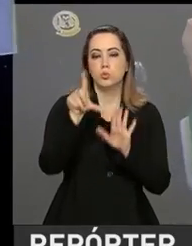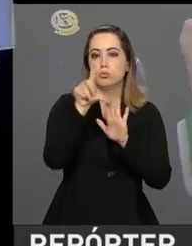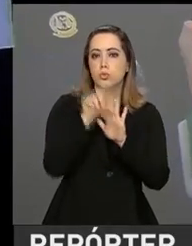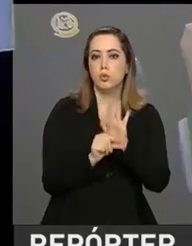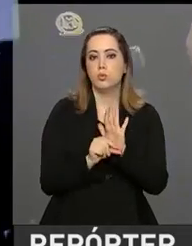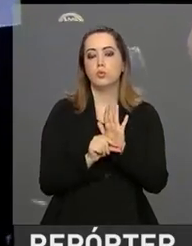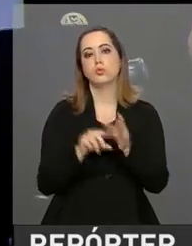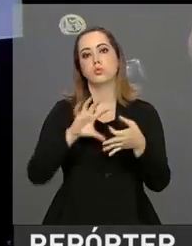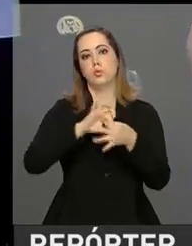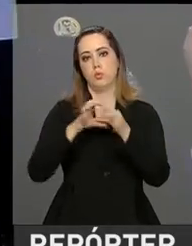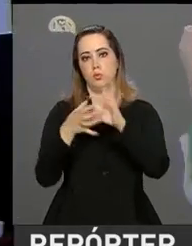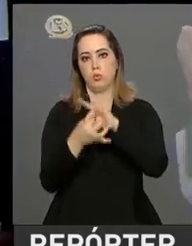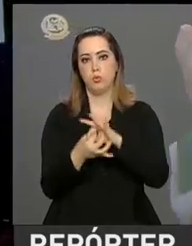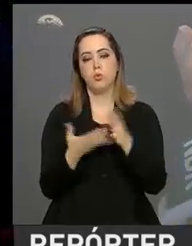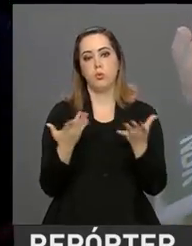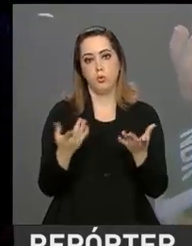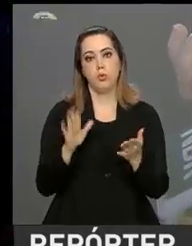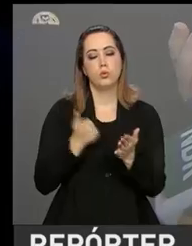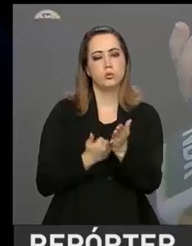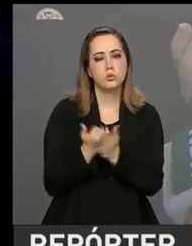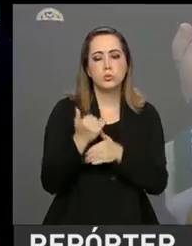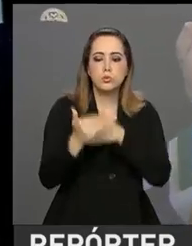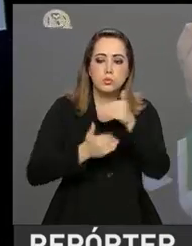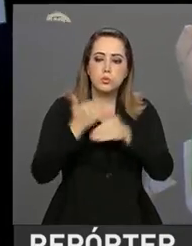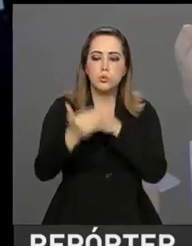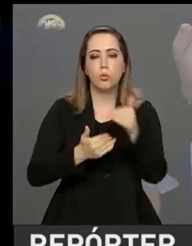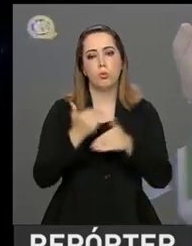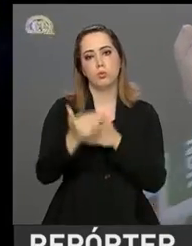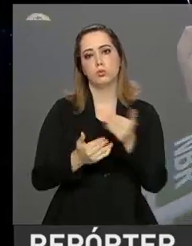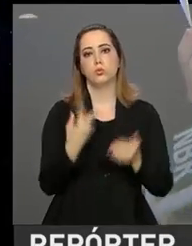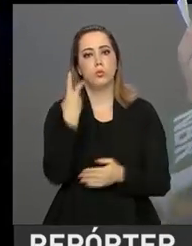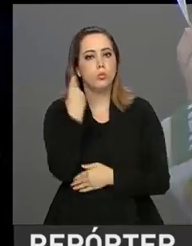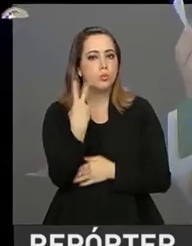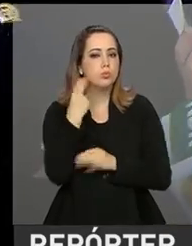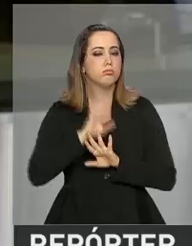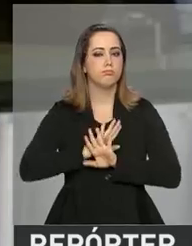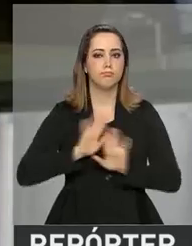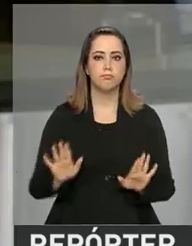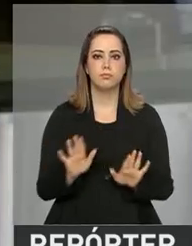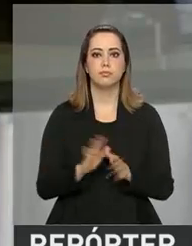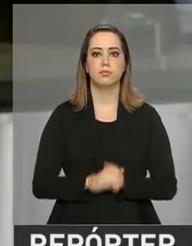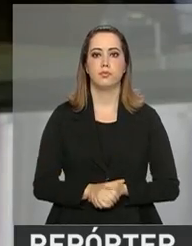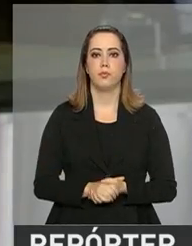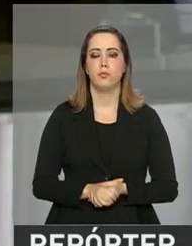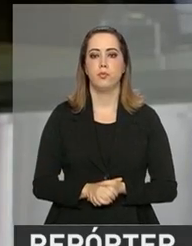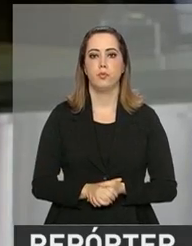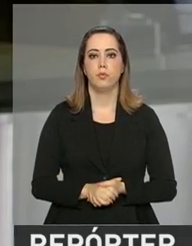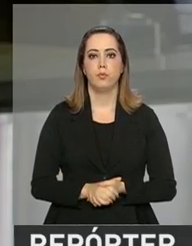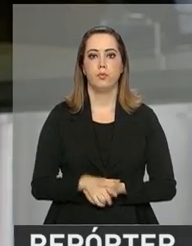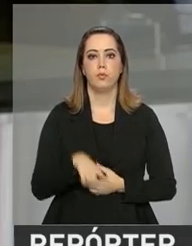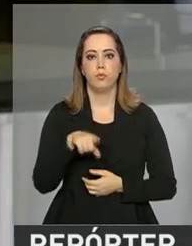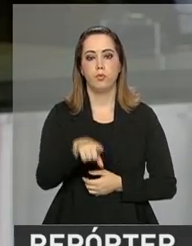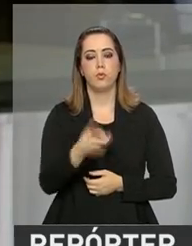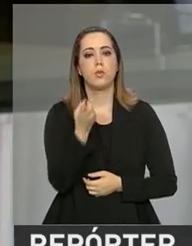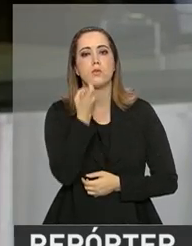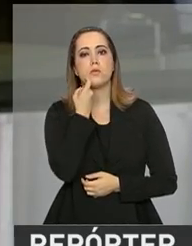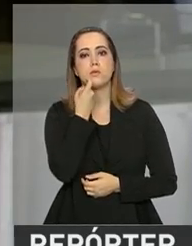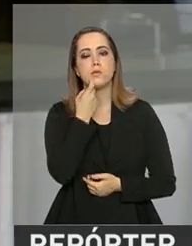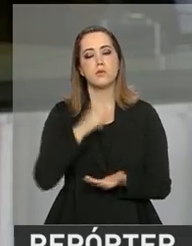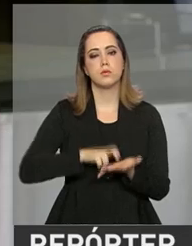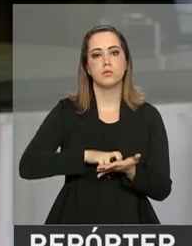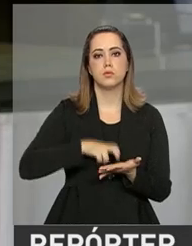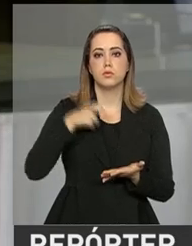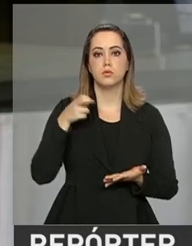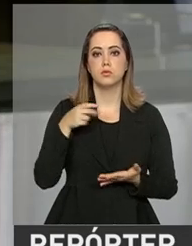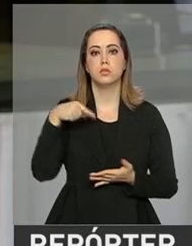Olimpíadas as Olimpíadas estão transcorrendo num ritmo normalíssimo e nesta sexta-feira pela manhã que no